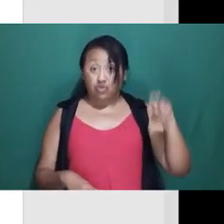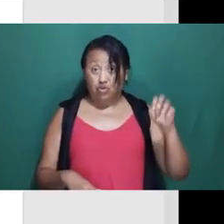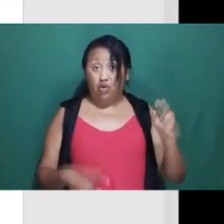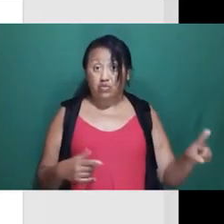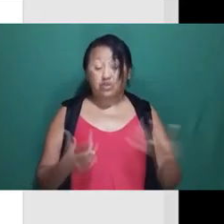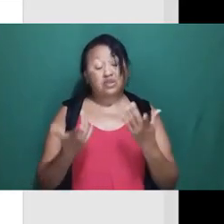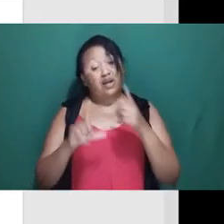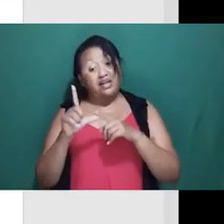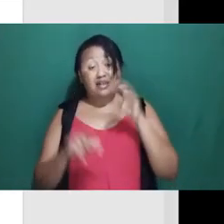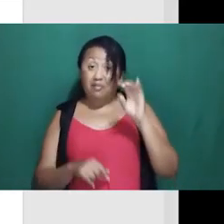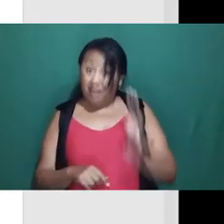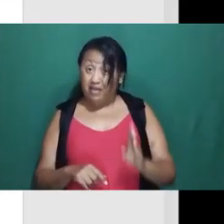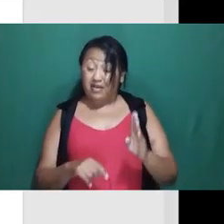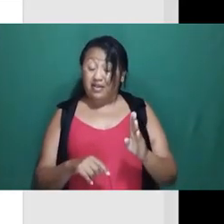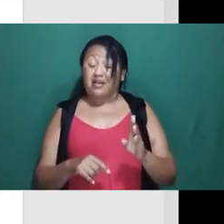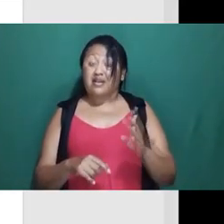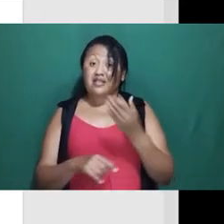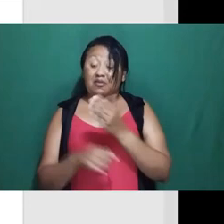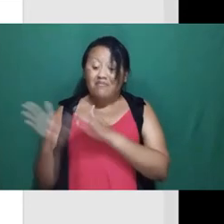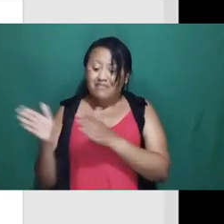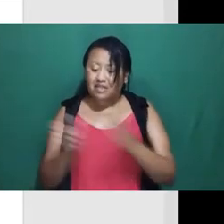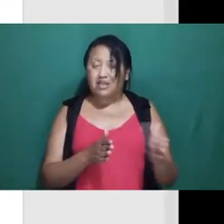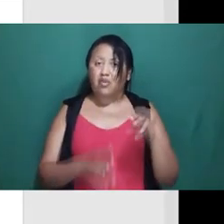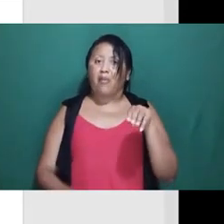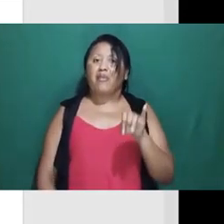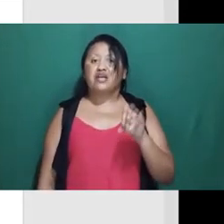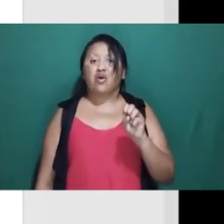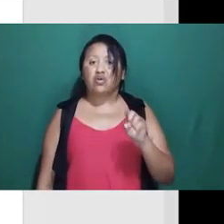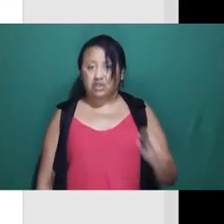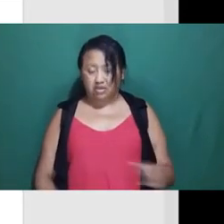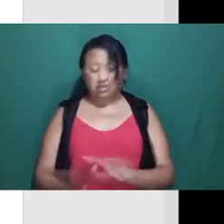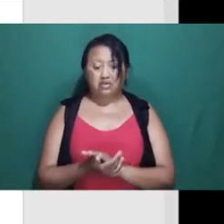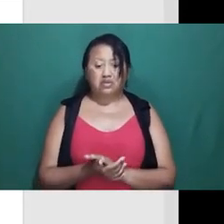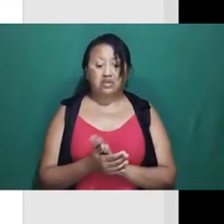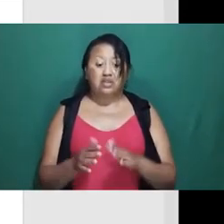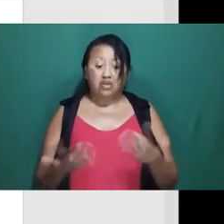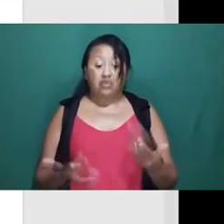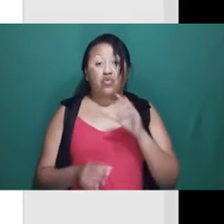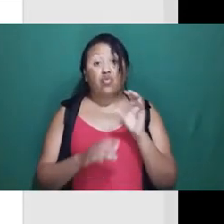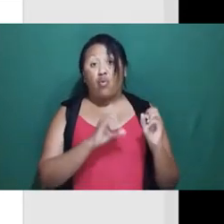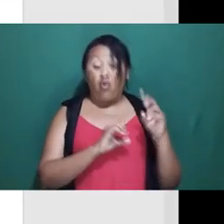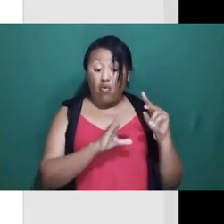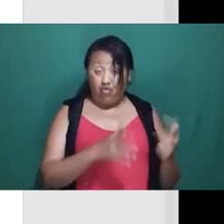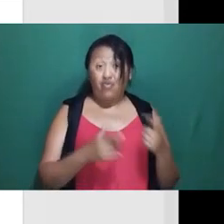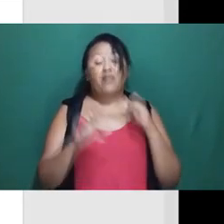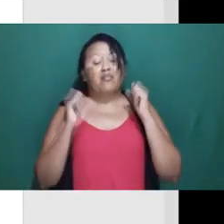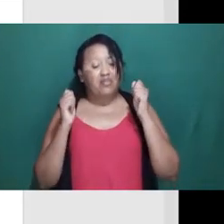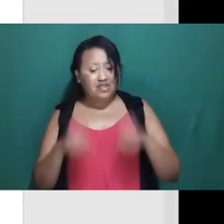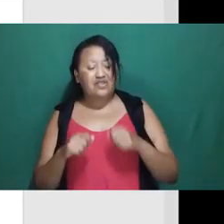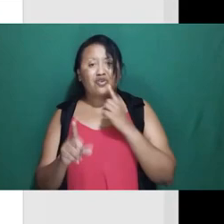aí da letra belas passaram por meiose tá letra C diz no ovo é possível encontrar um zigoto